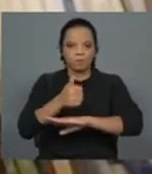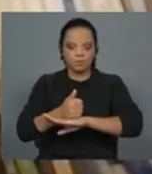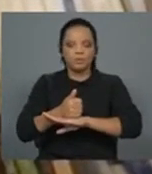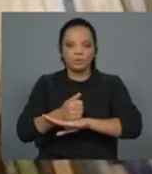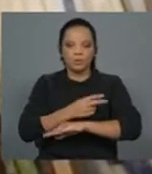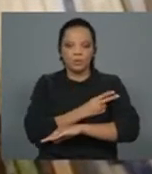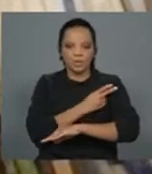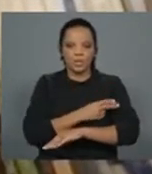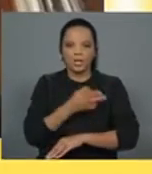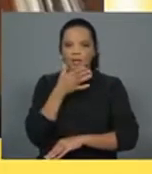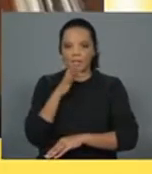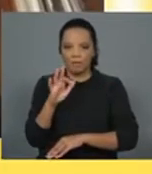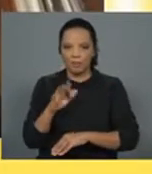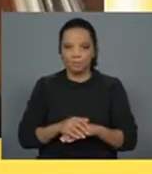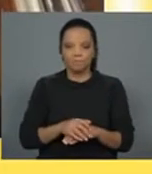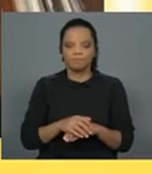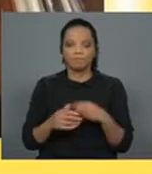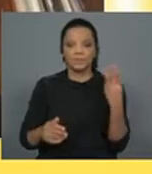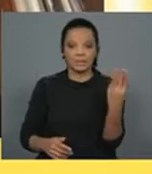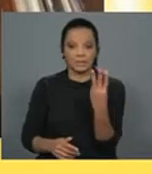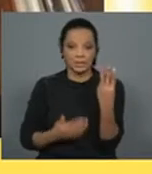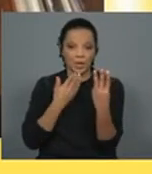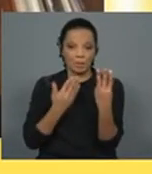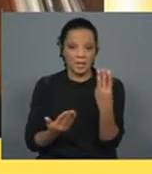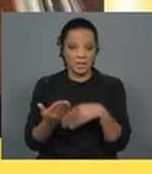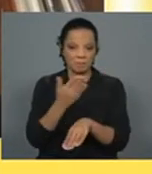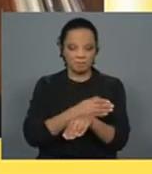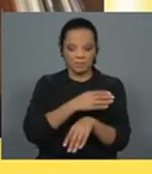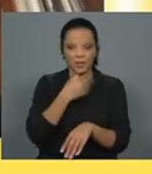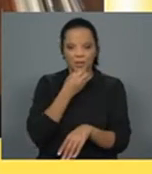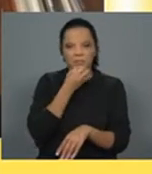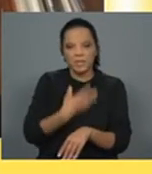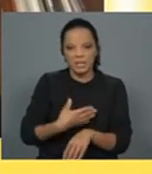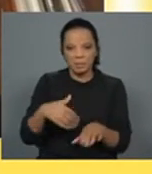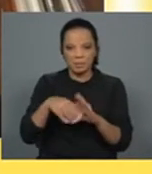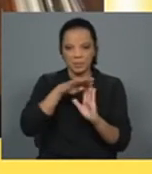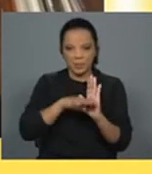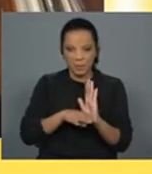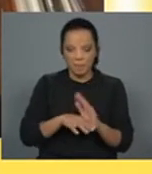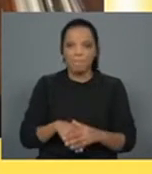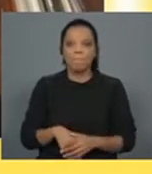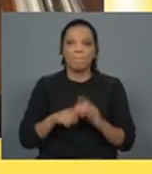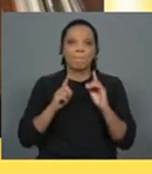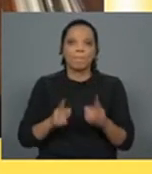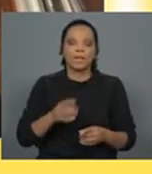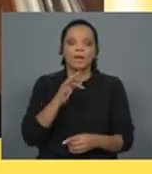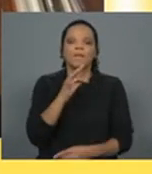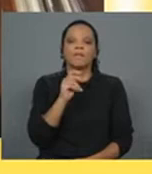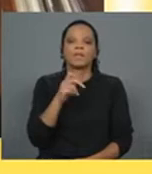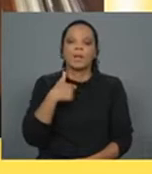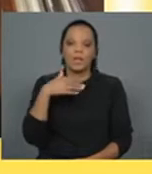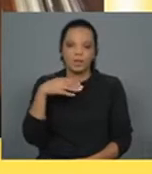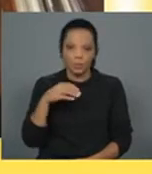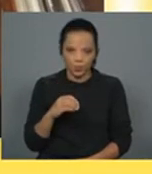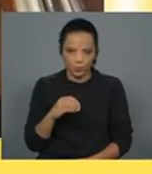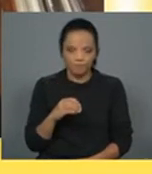Universidade de Évora. Aos três, desde já, obrigado pela simpatia também em estarem connosco. Fernando, vou começar por si e vamos começar